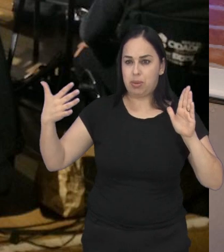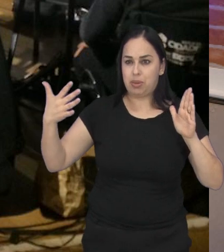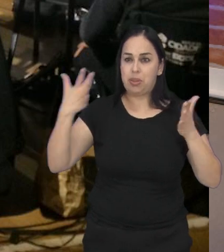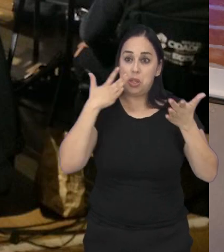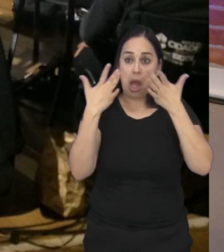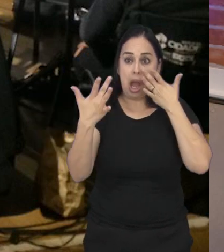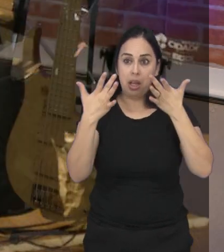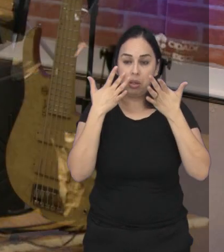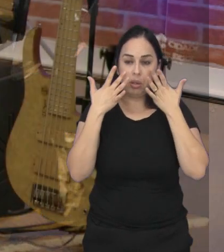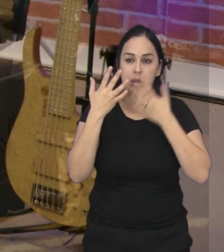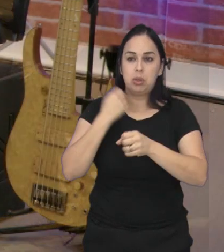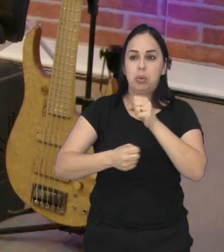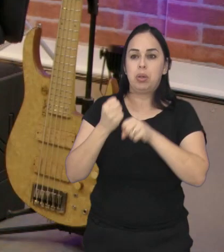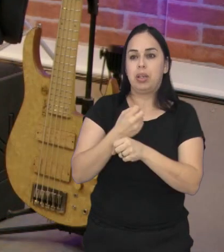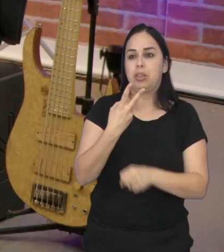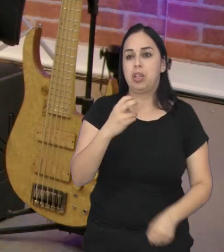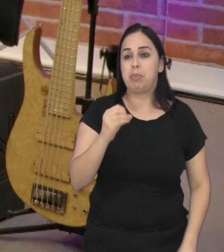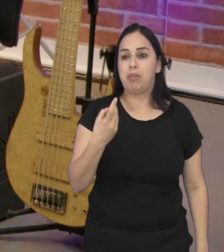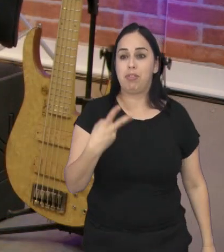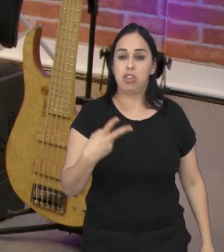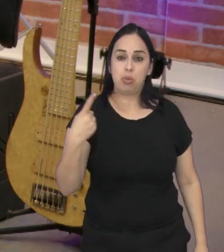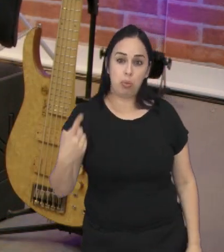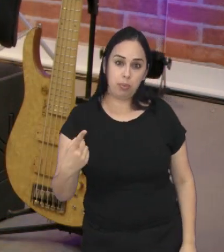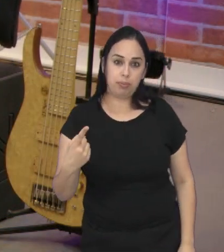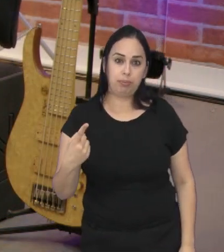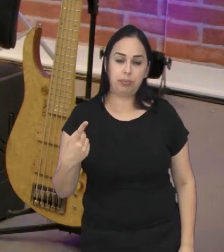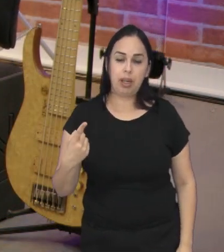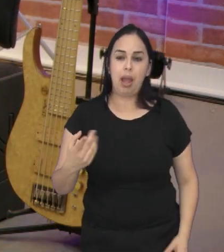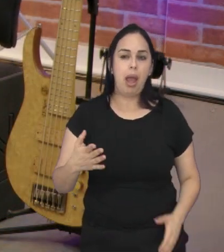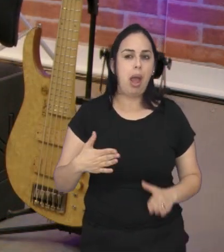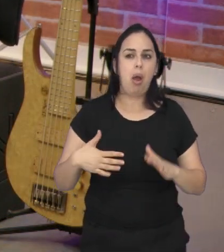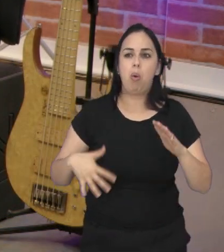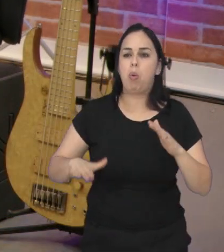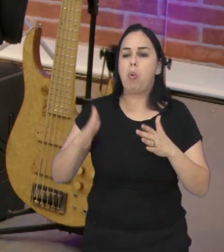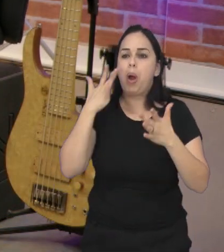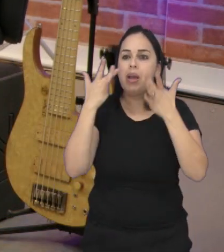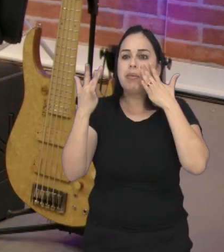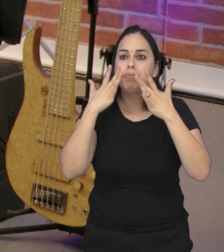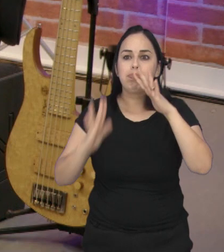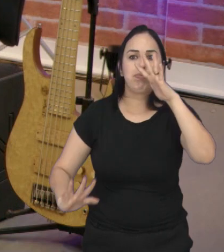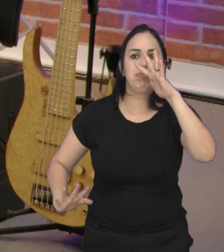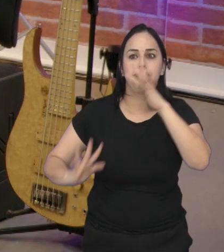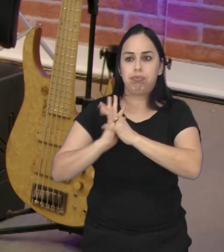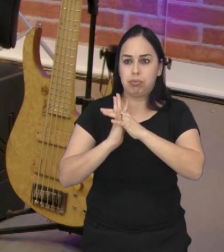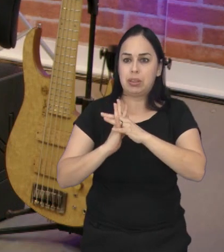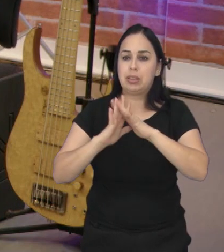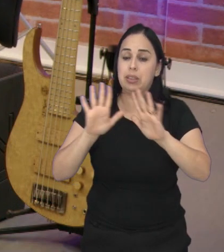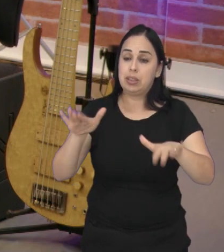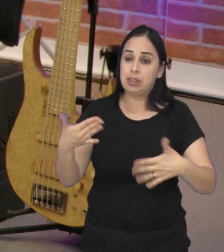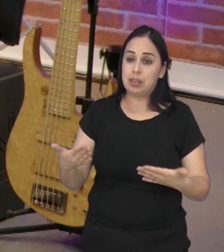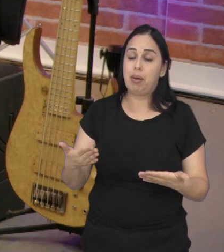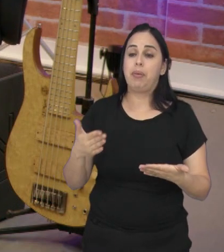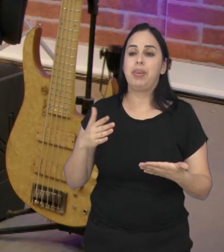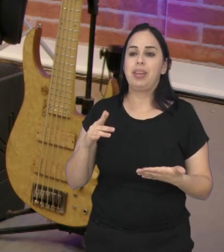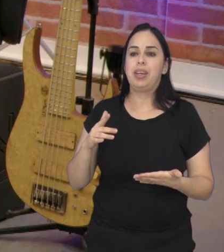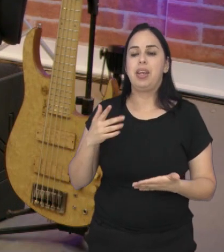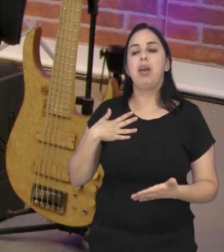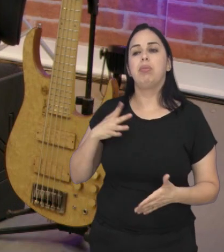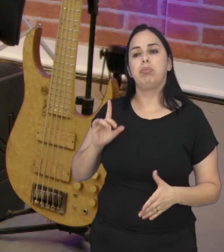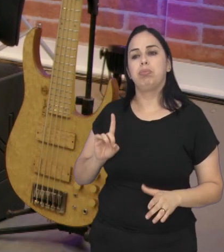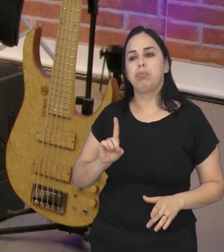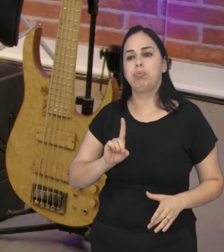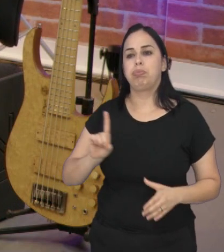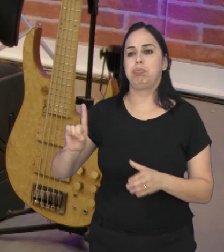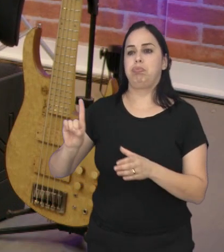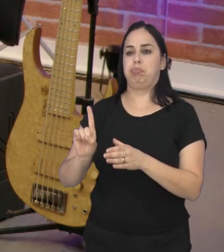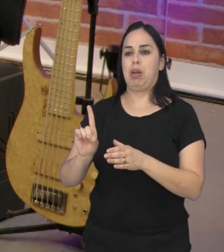maior O espetáculo, maior espetáculo indoor do indoor Brasil. do Brasil, né, cara? É E enorme assim, espetáculo. aí nesse muita gente ano eu envolvida. tive a honra de tocar